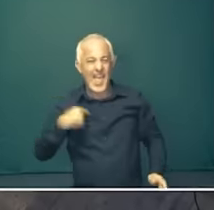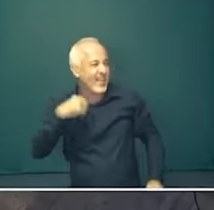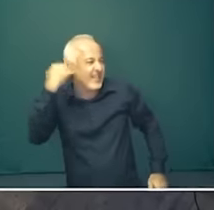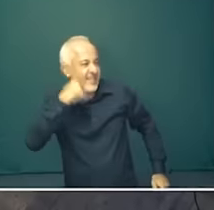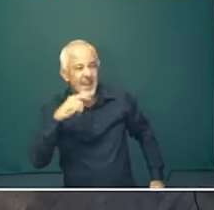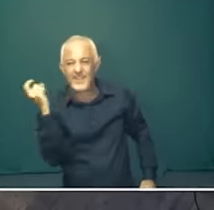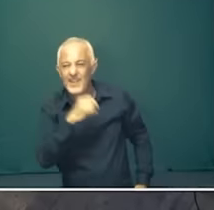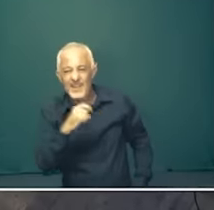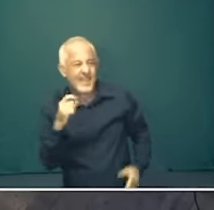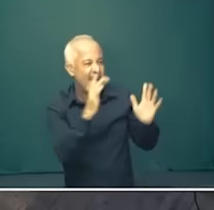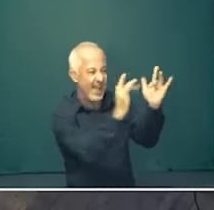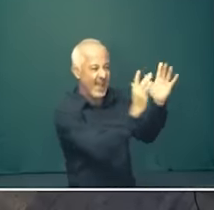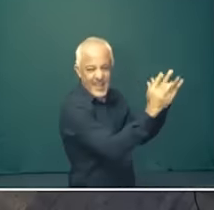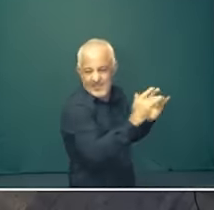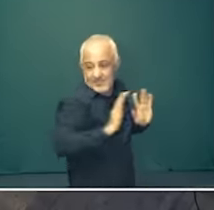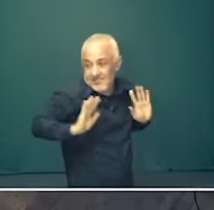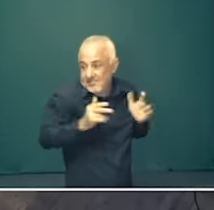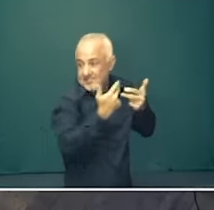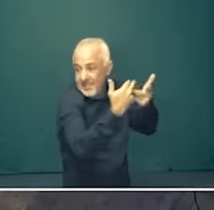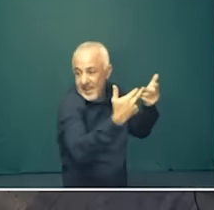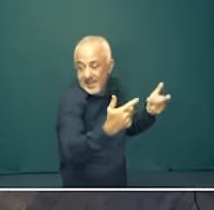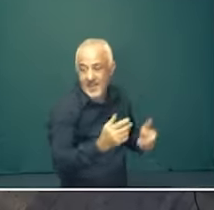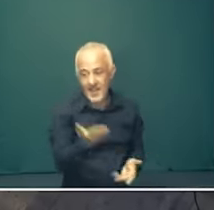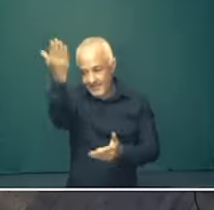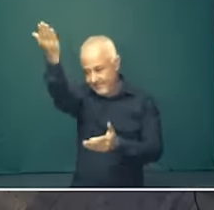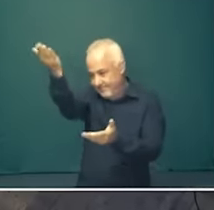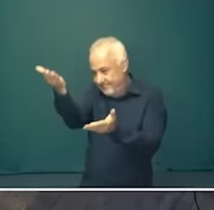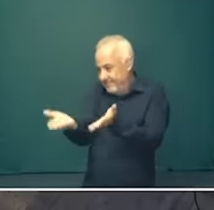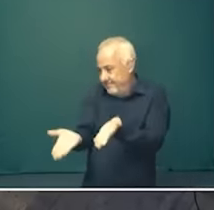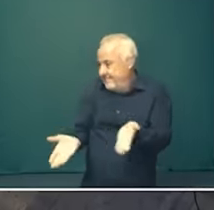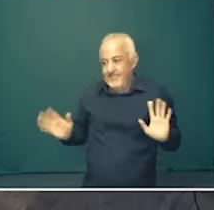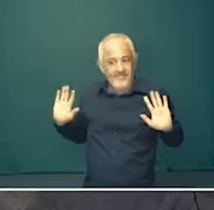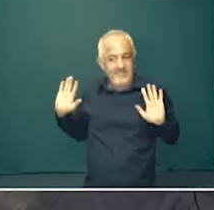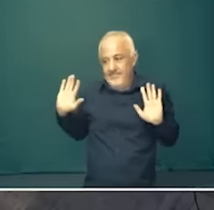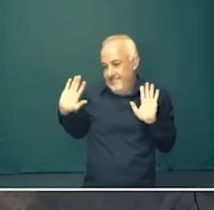bandido, mentiroso e mulherengo? Olha pra você,